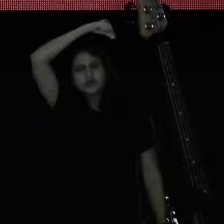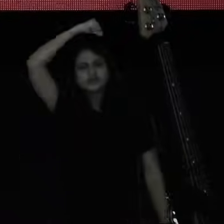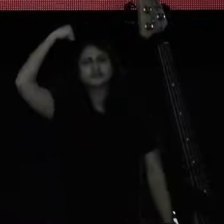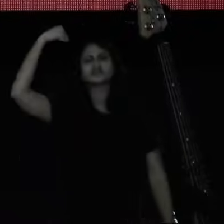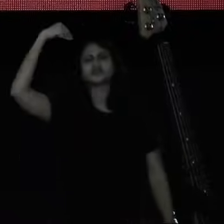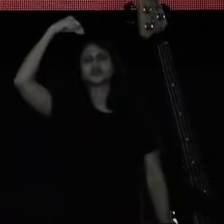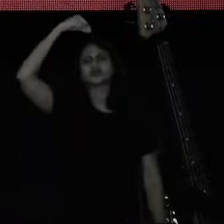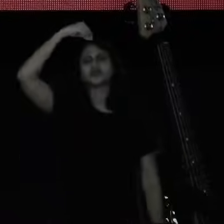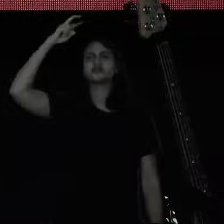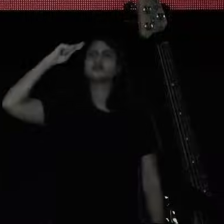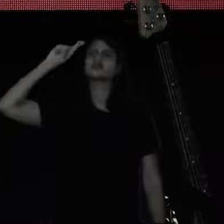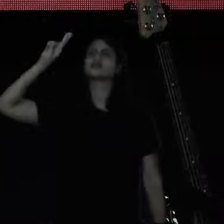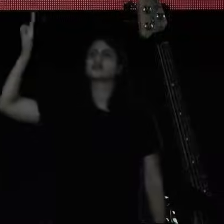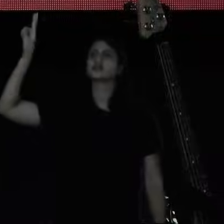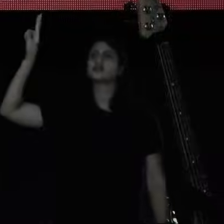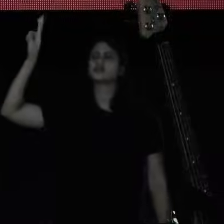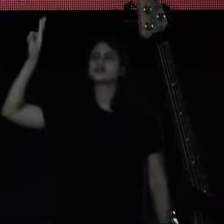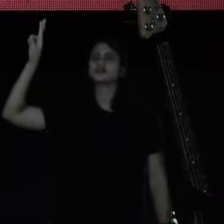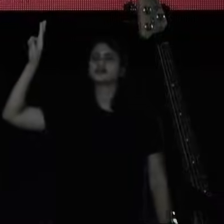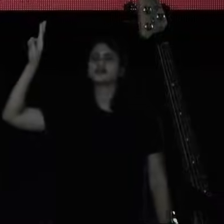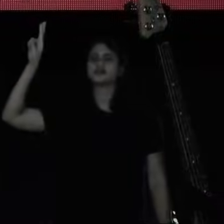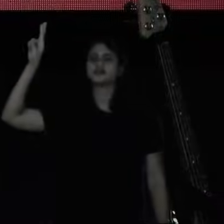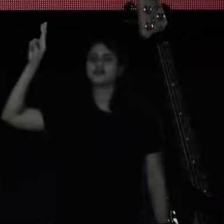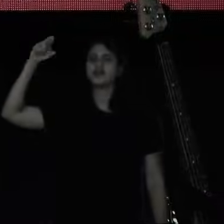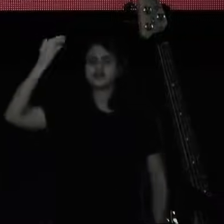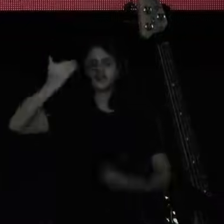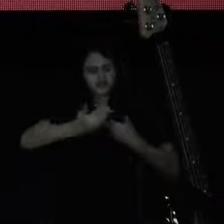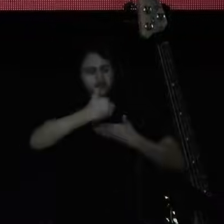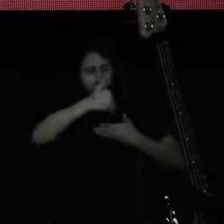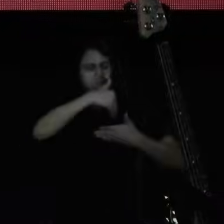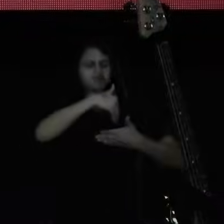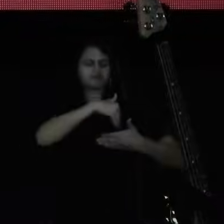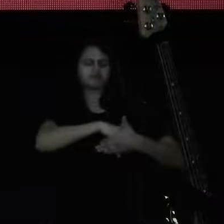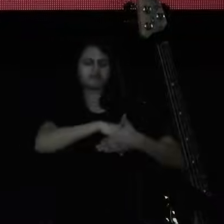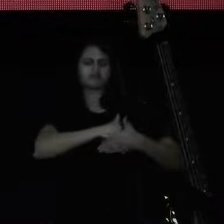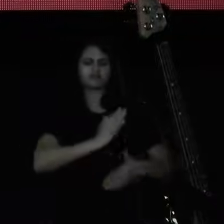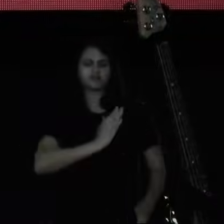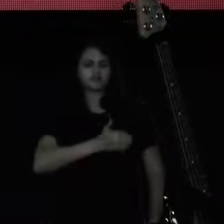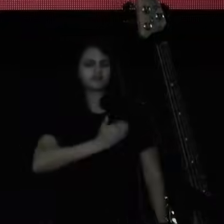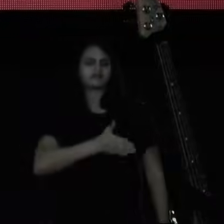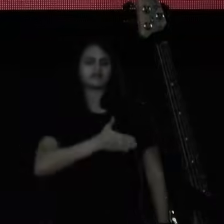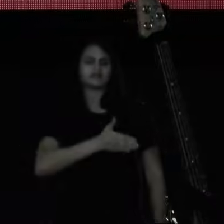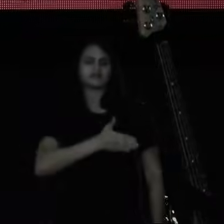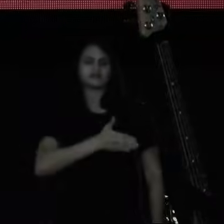Senhor se apossou de Jefté.